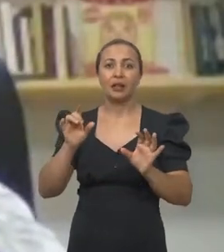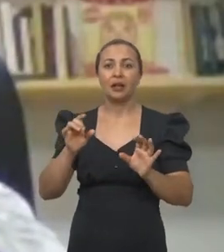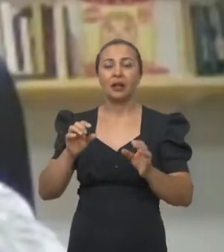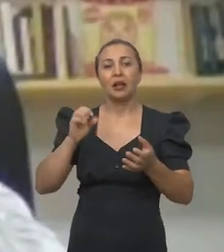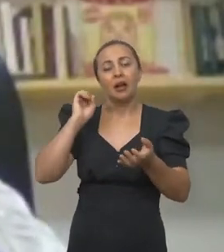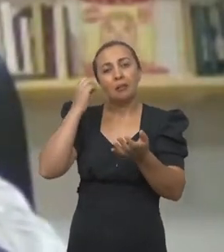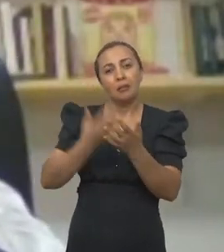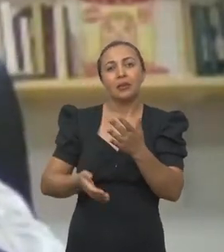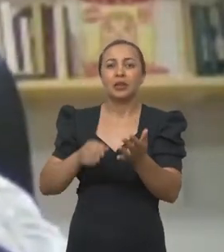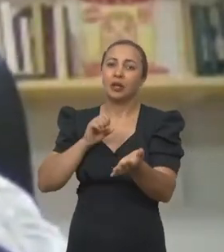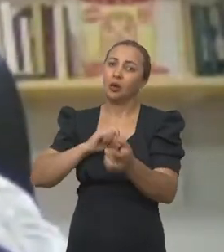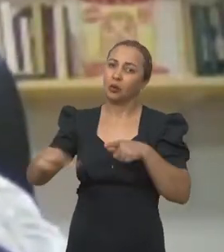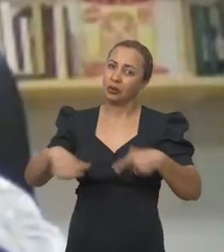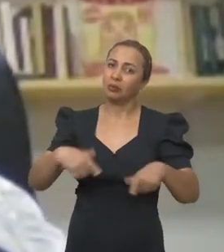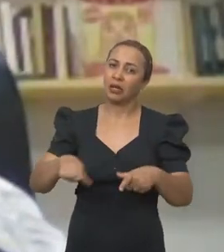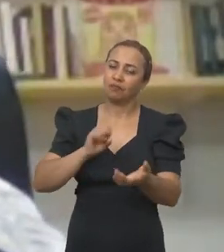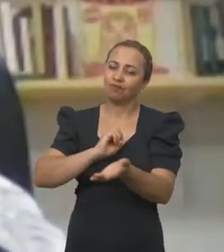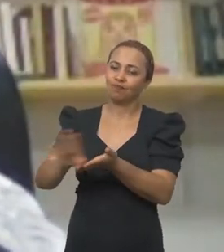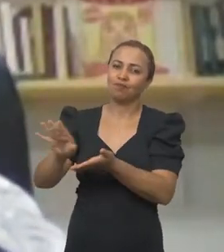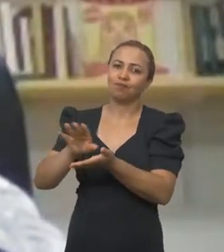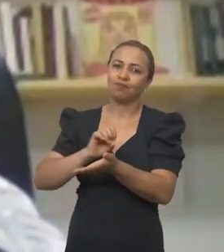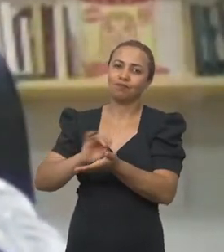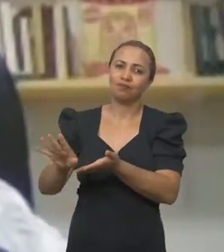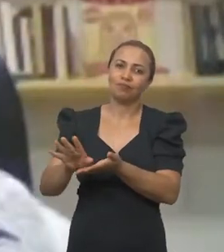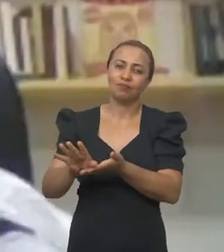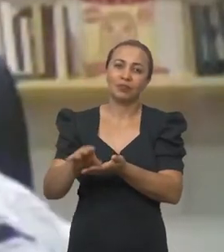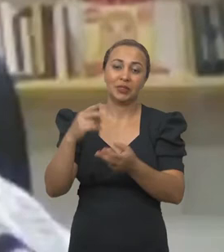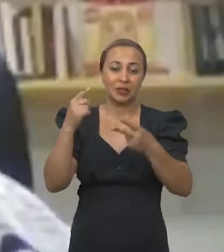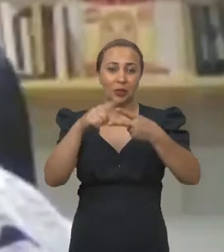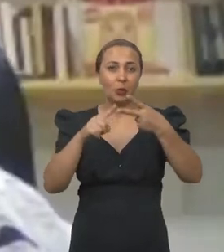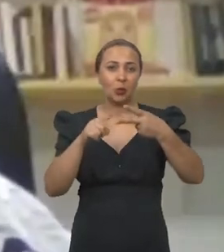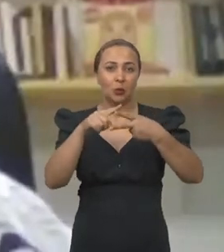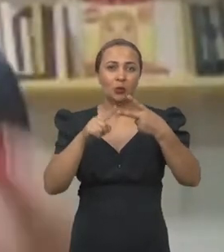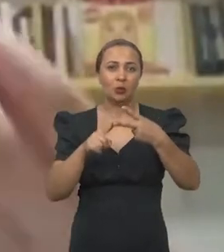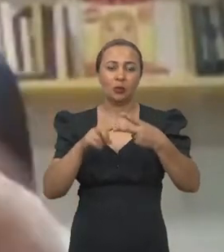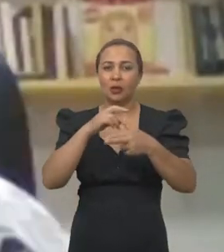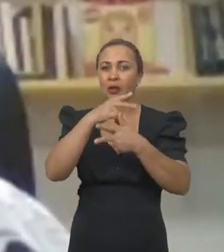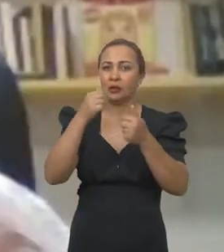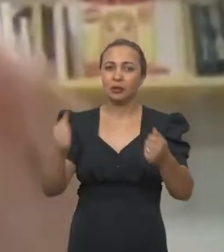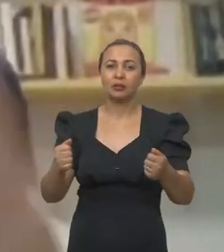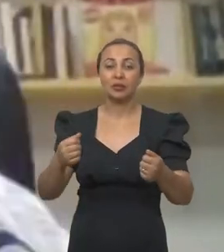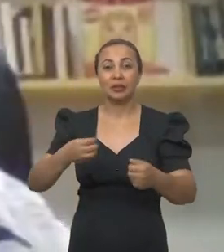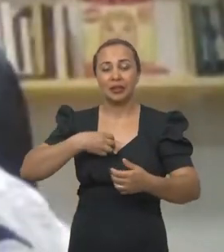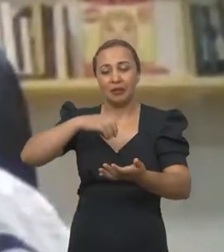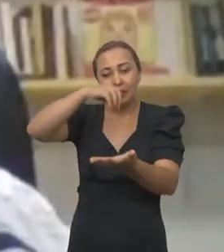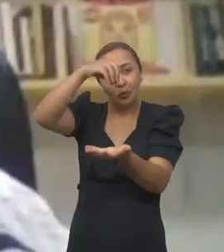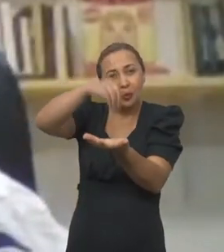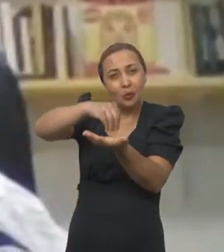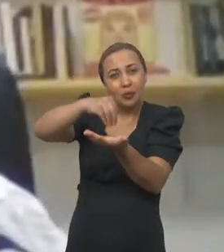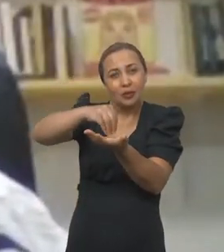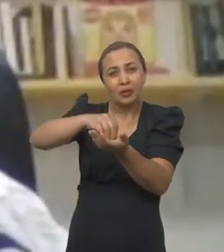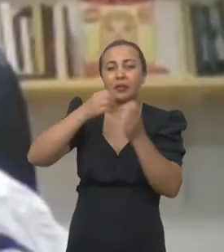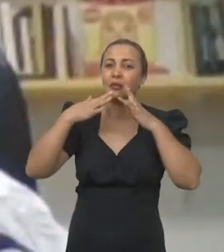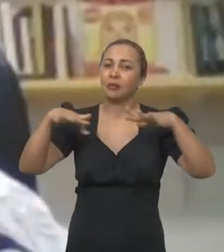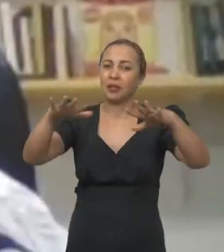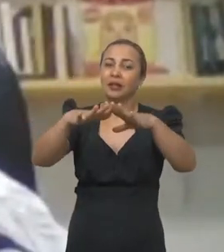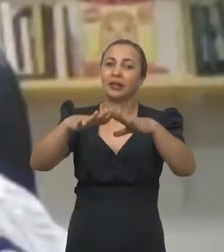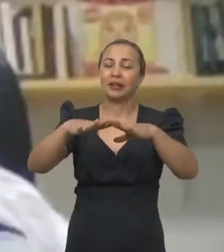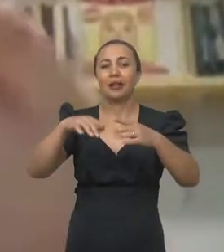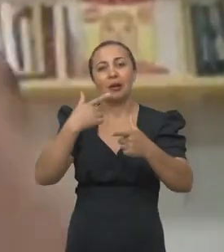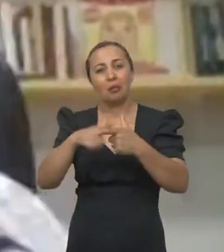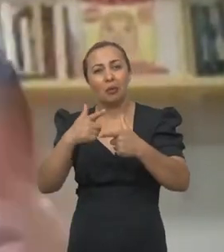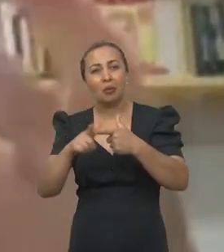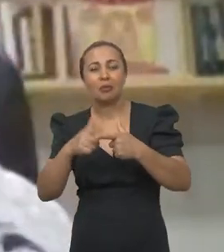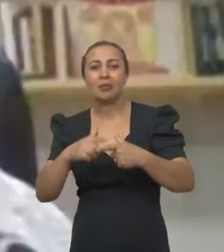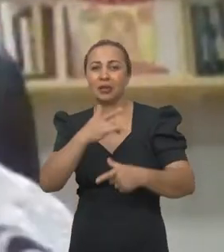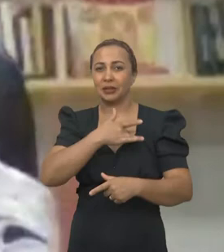é por causa de medo para ele ele né então duas questões que estamos em e da poderia né